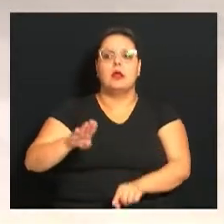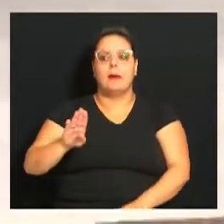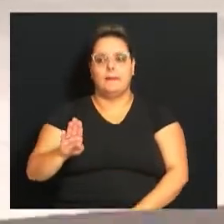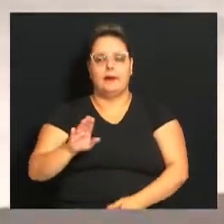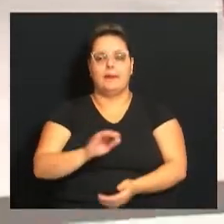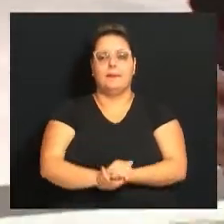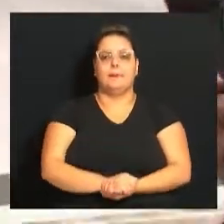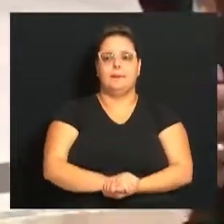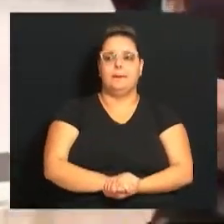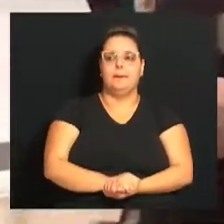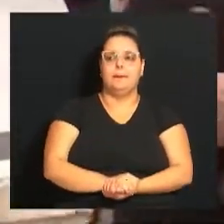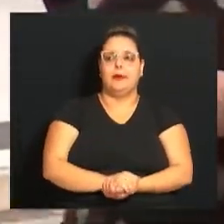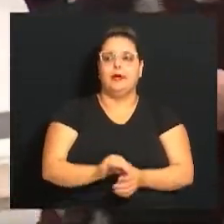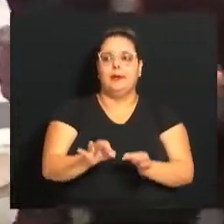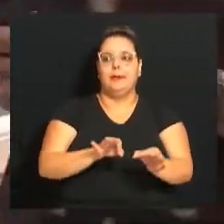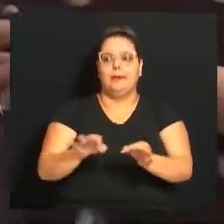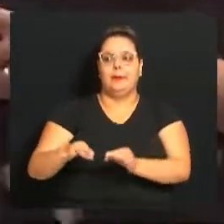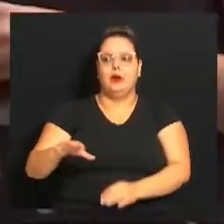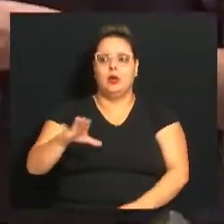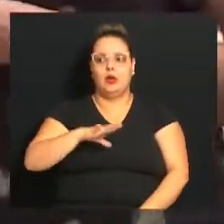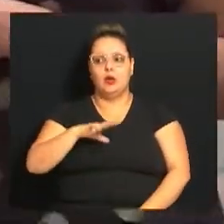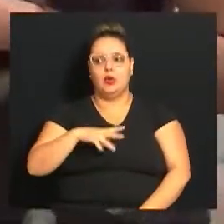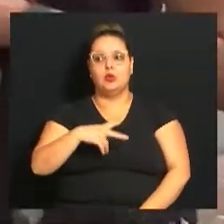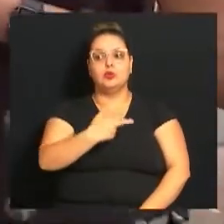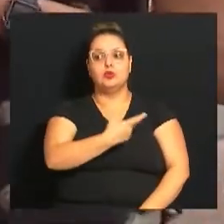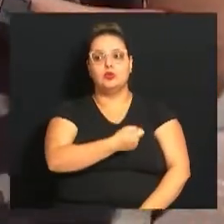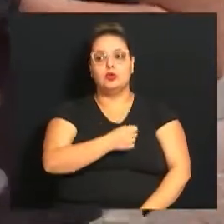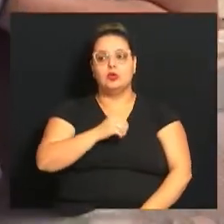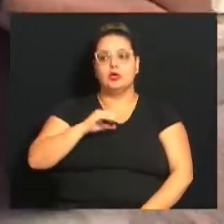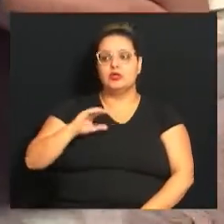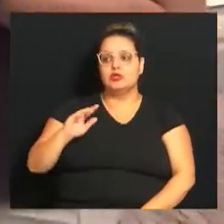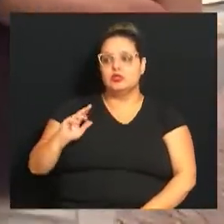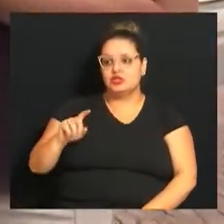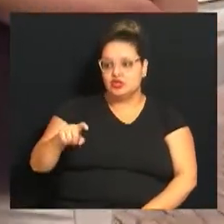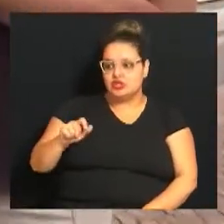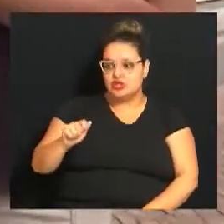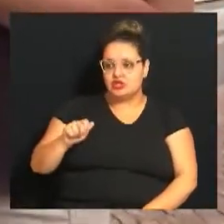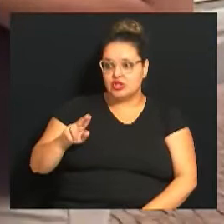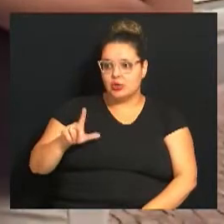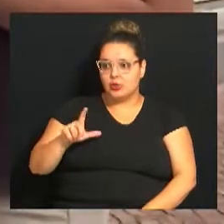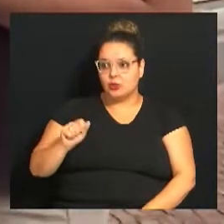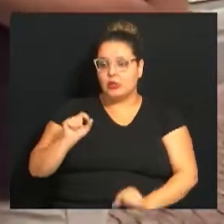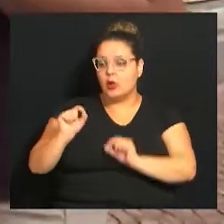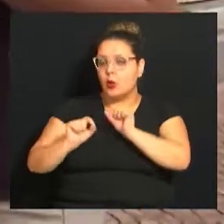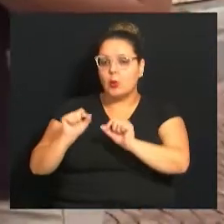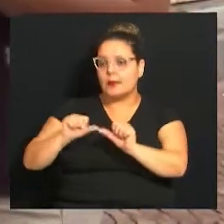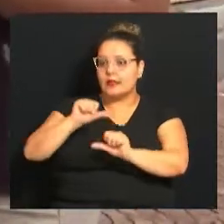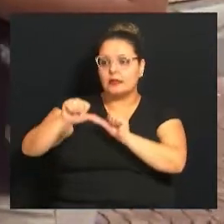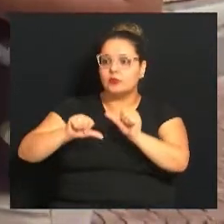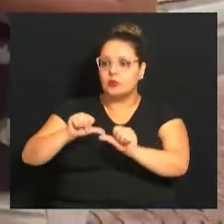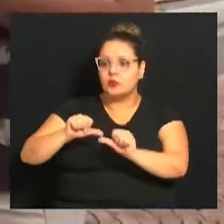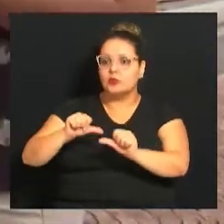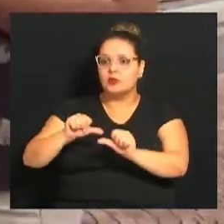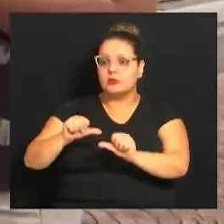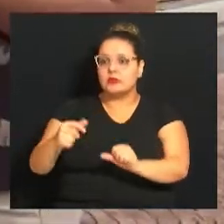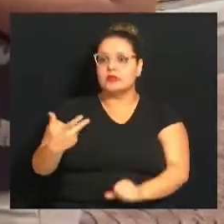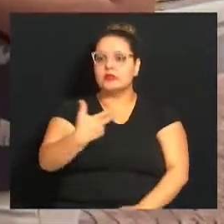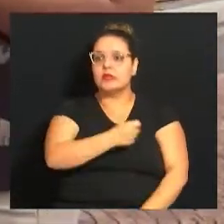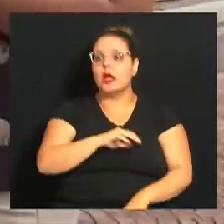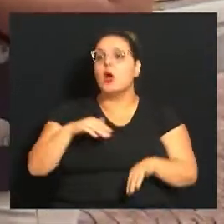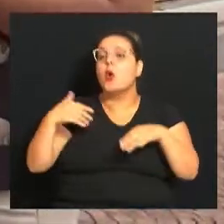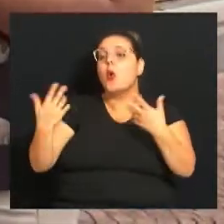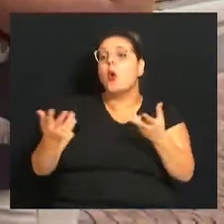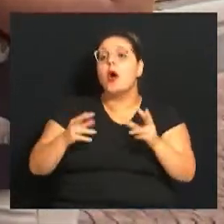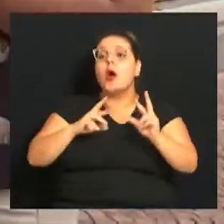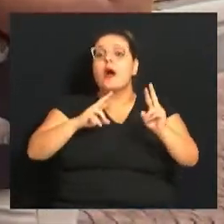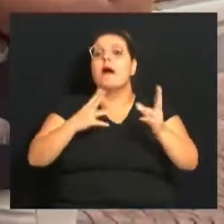do Programa Municipal de Imunização. Chaula, o que muda com essa antecipação dessa vacinação e qual que é a expectativa